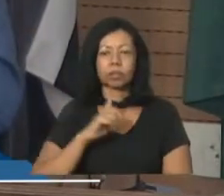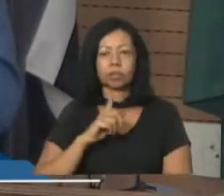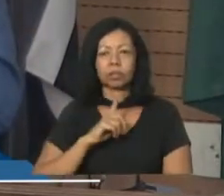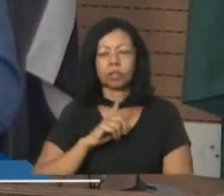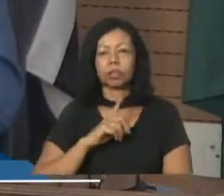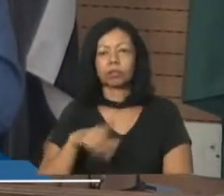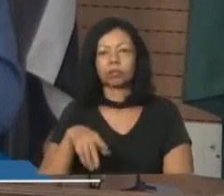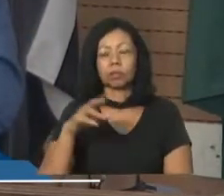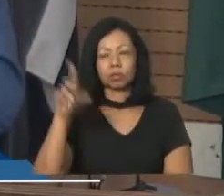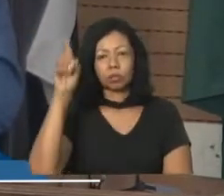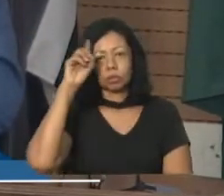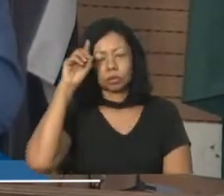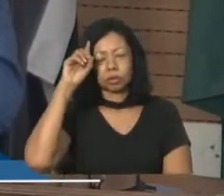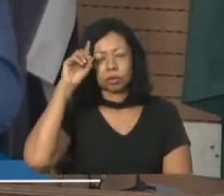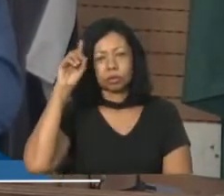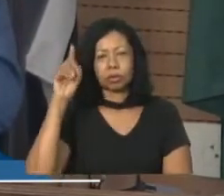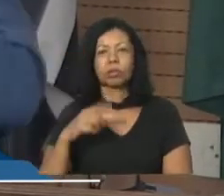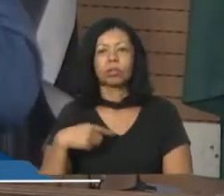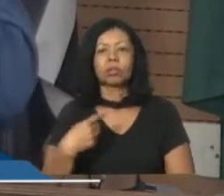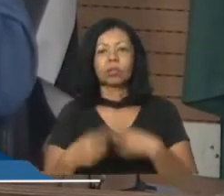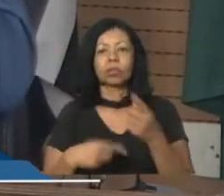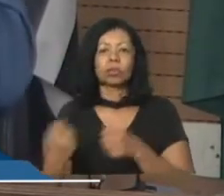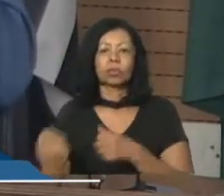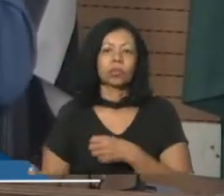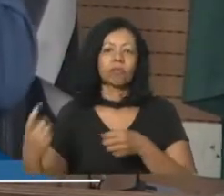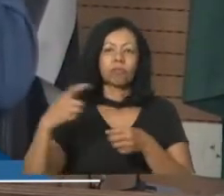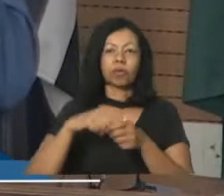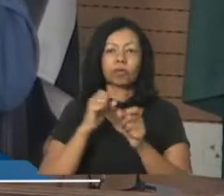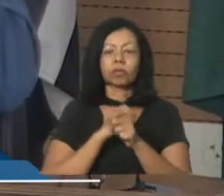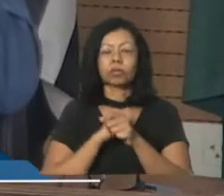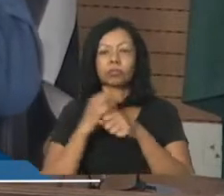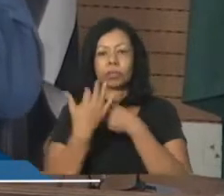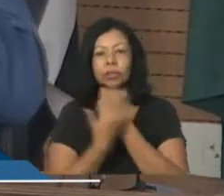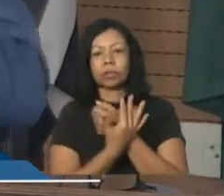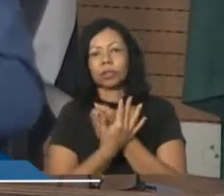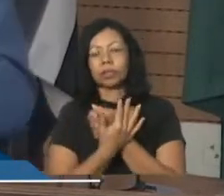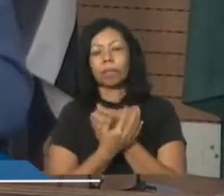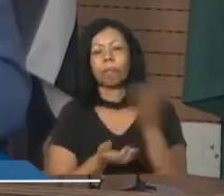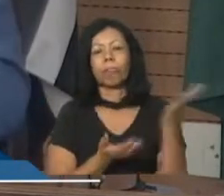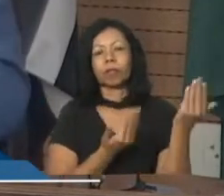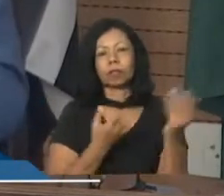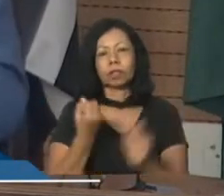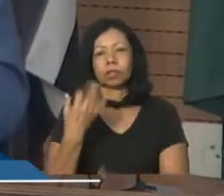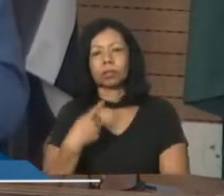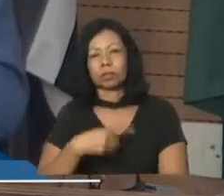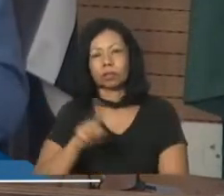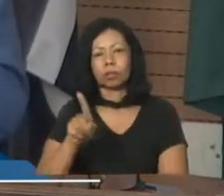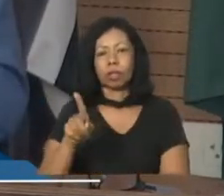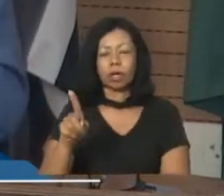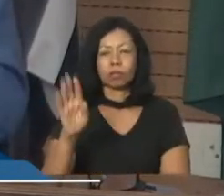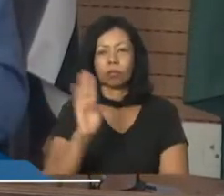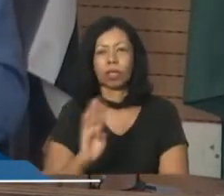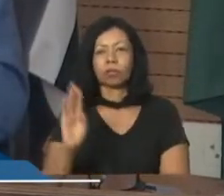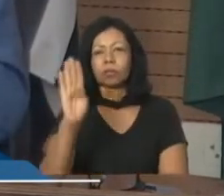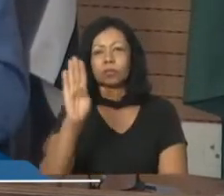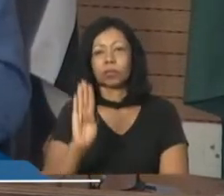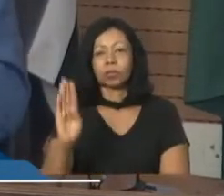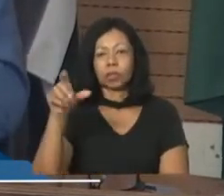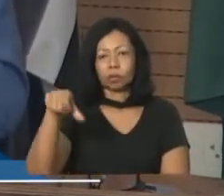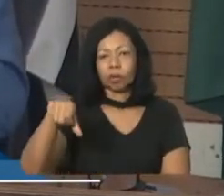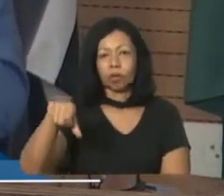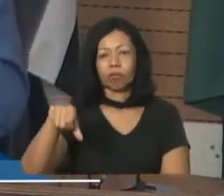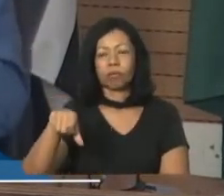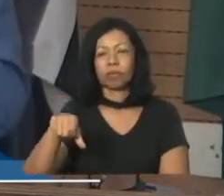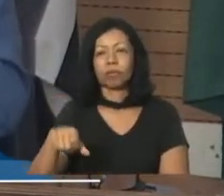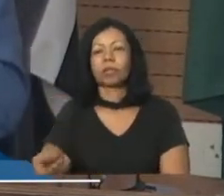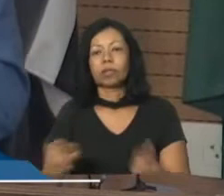dia a dia, voltando pós-pandemia, esses jovens que muitas vezes estão lá naquele bairro, no Bolsão 9,